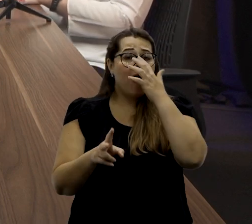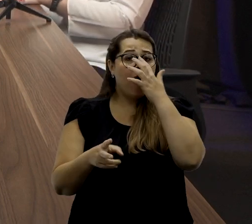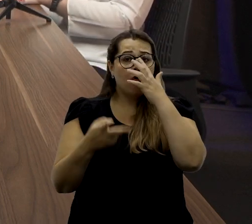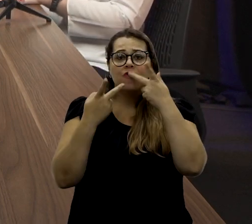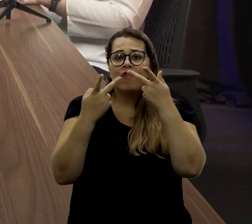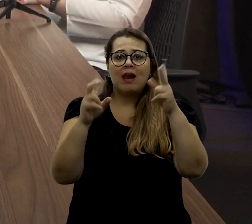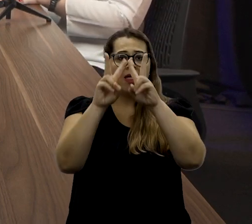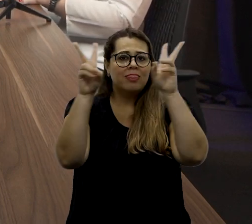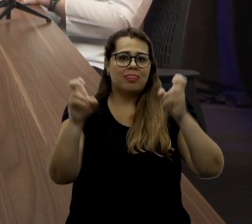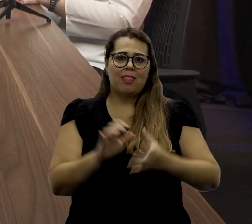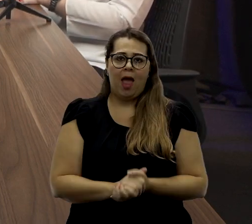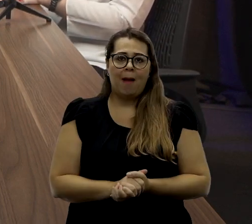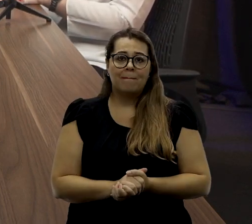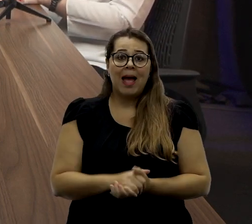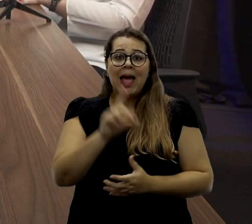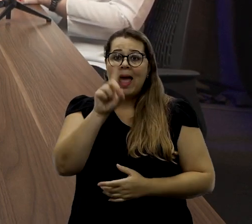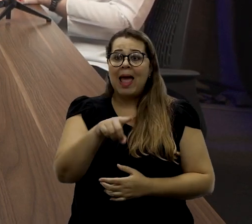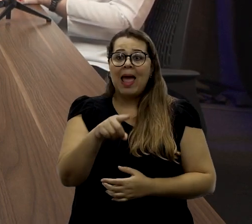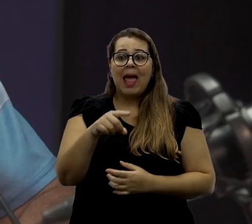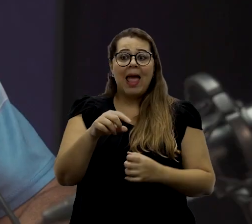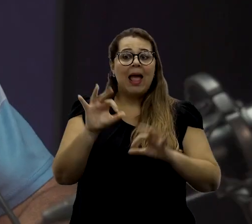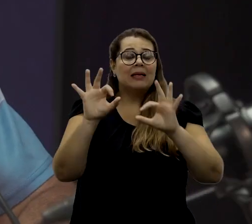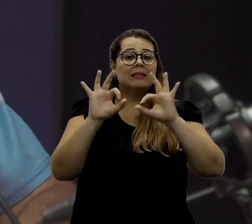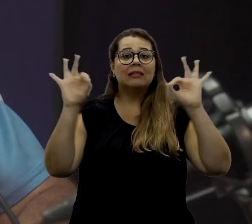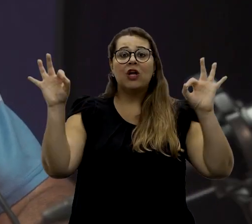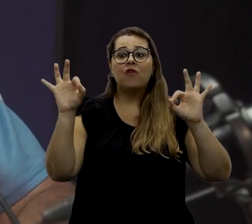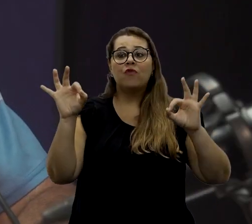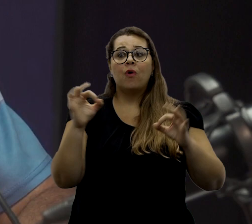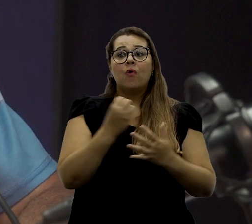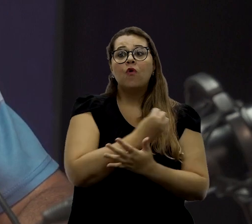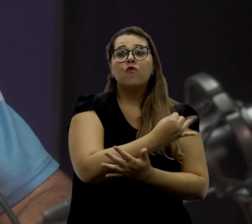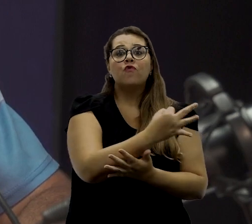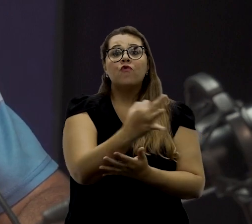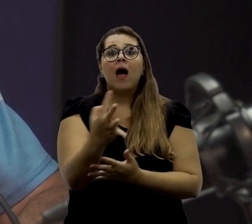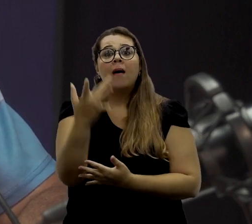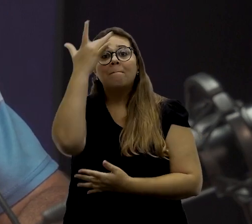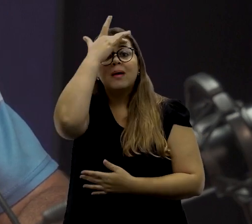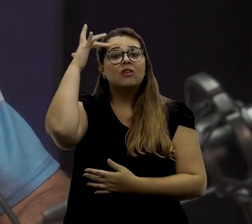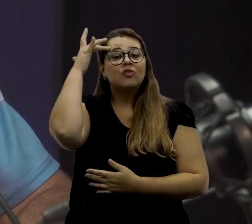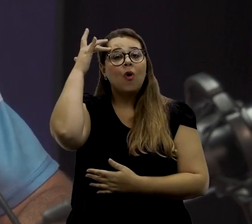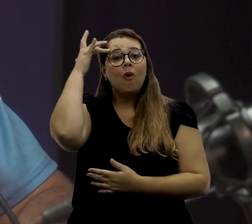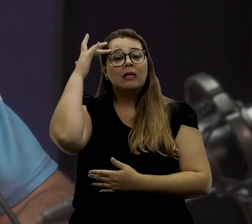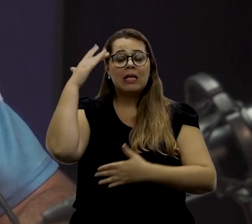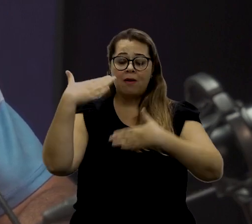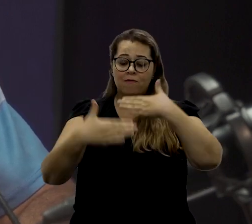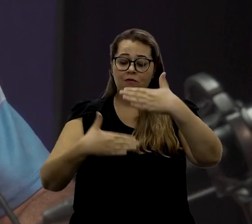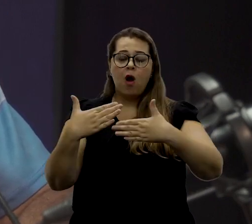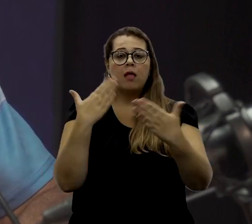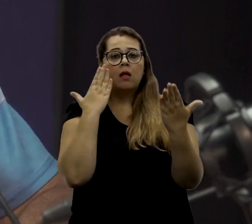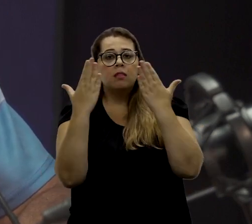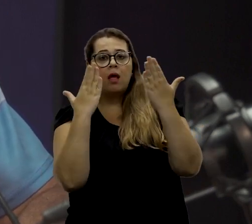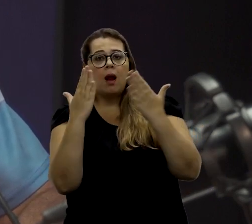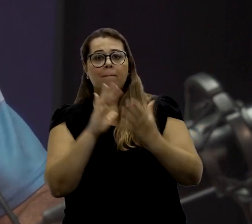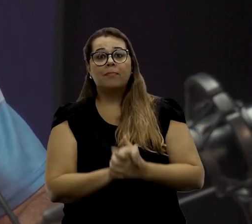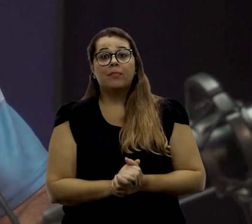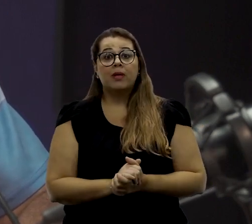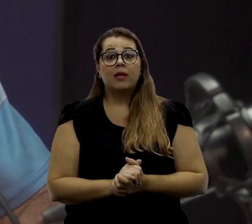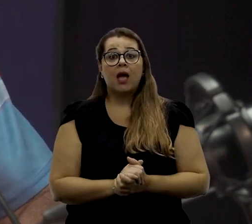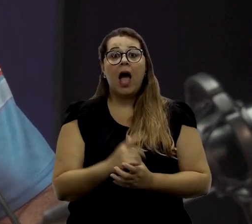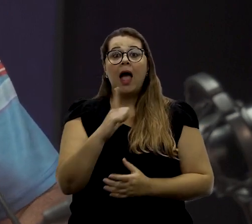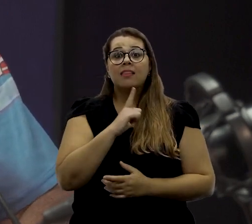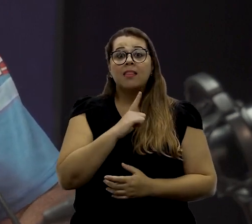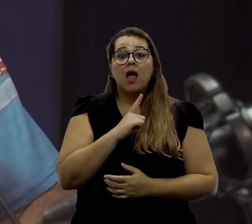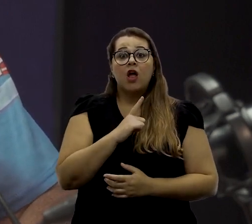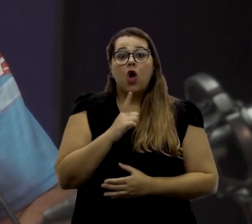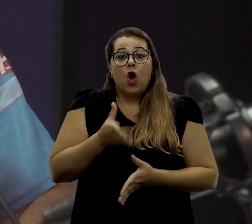falar de saúde mental hoje, gente, é uma coisa incrível o quantas pessoas passam hoje para o processo de terapia e